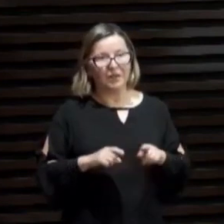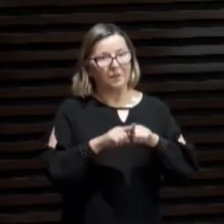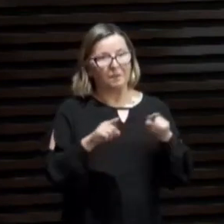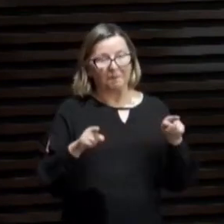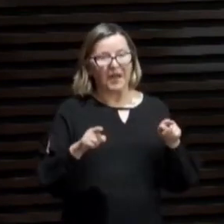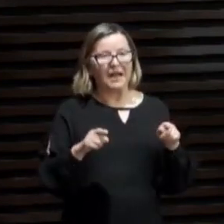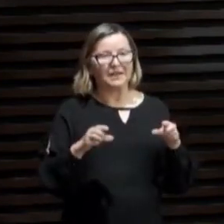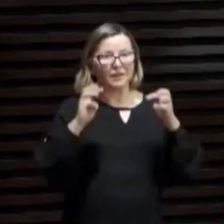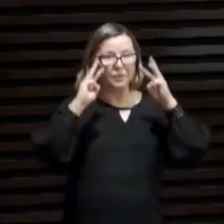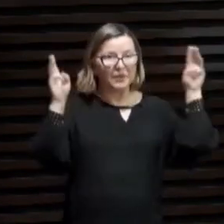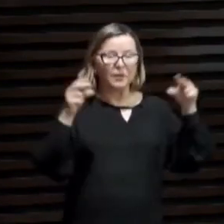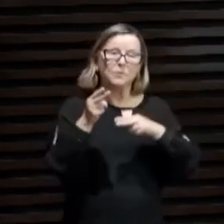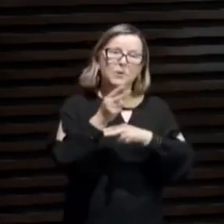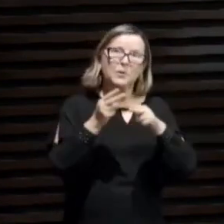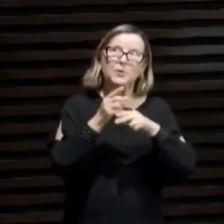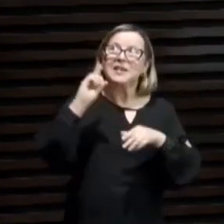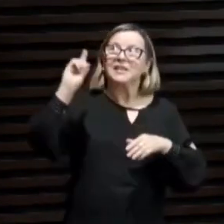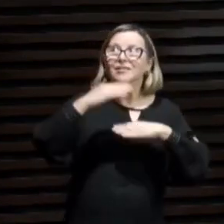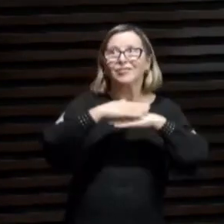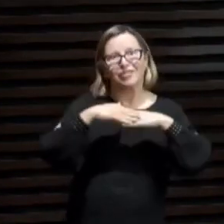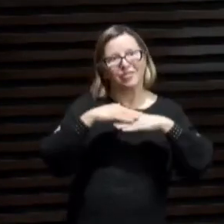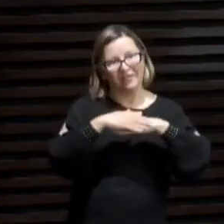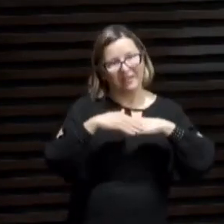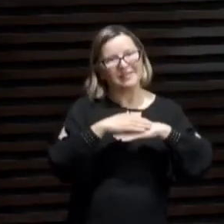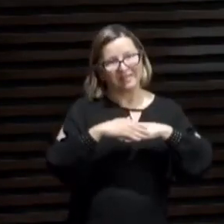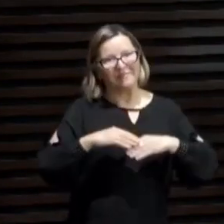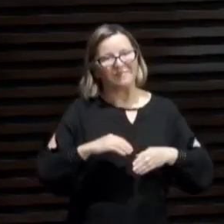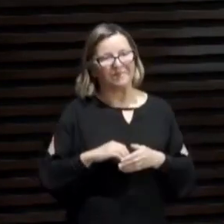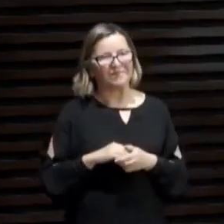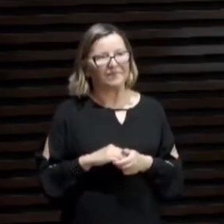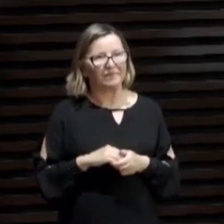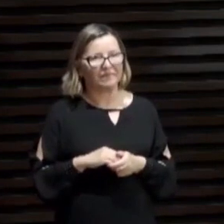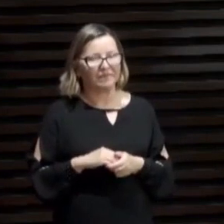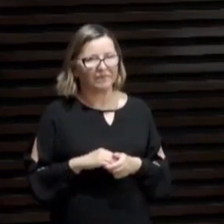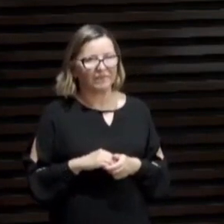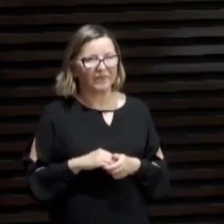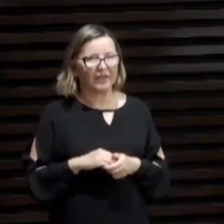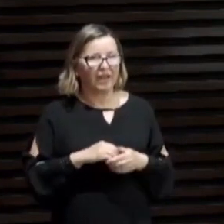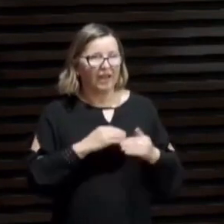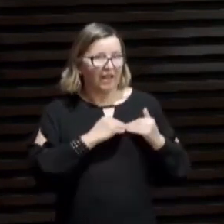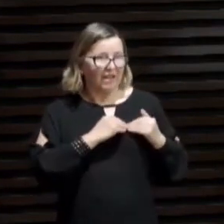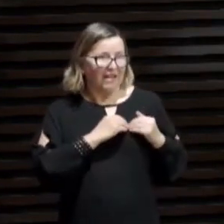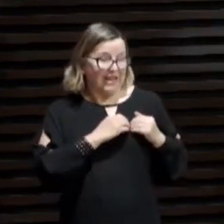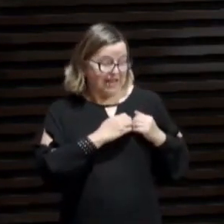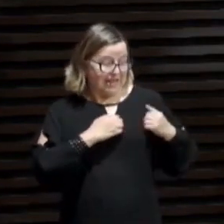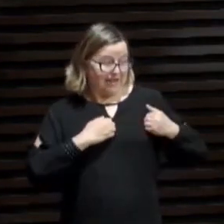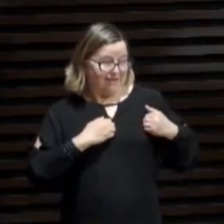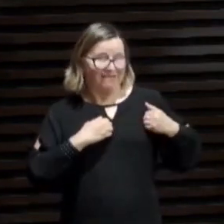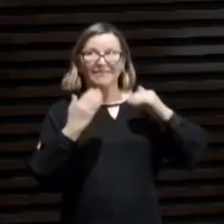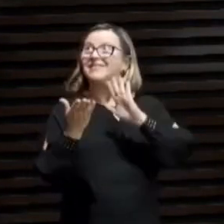de Deus. E ele, que lamentação. Parece que ele rasga o coração diante de